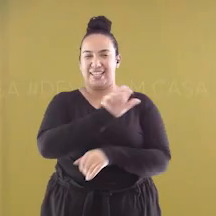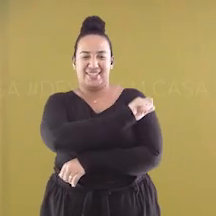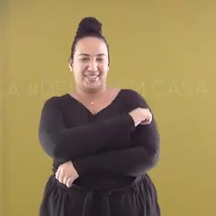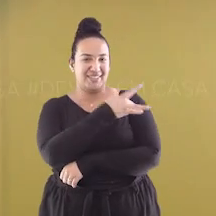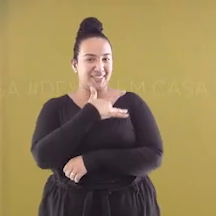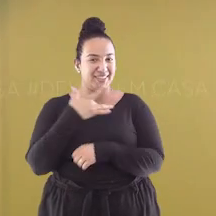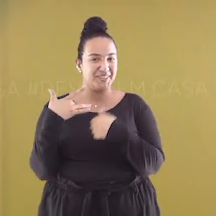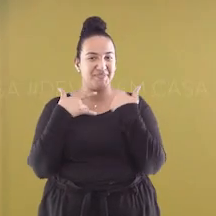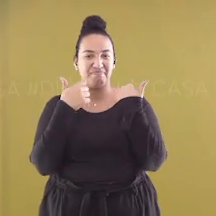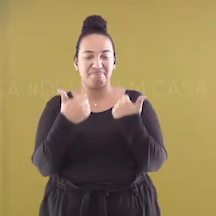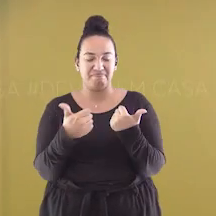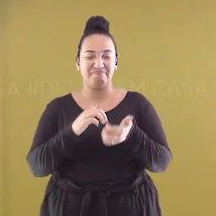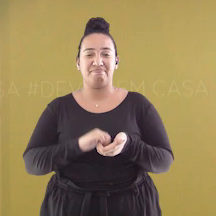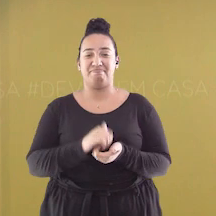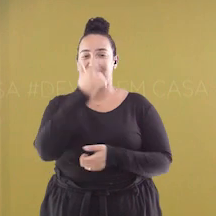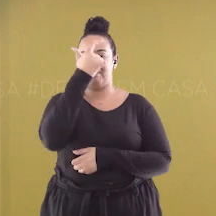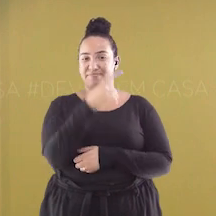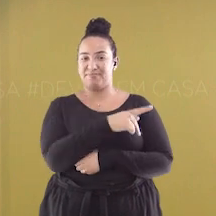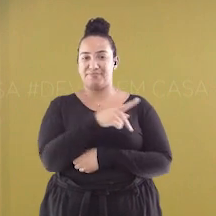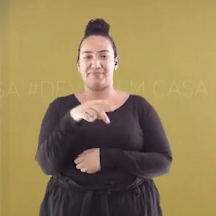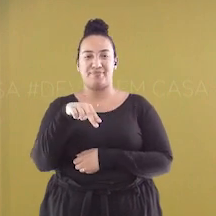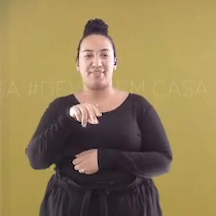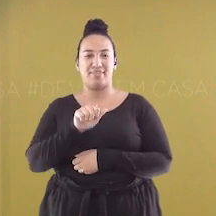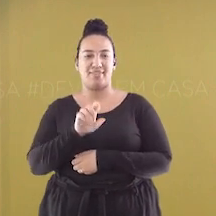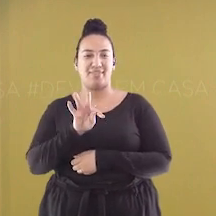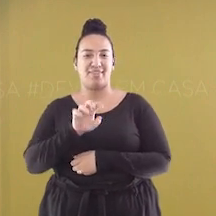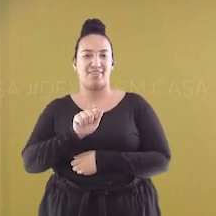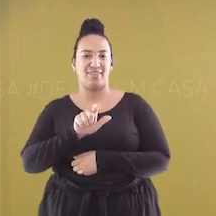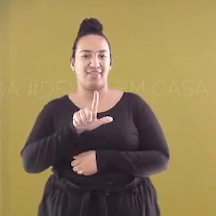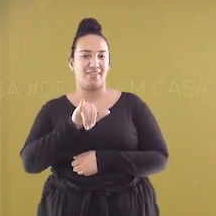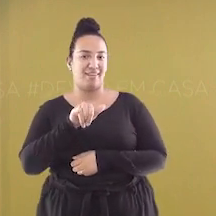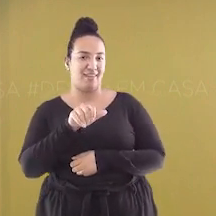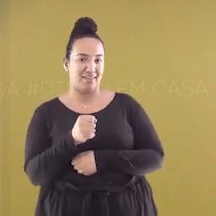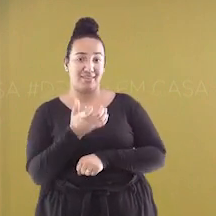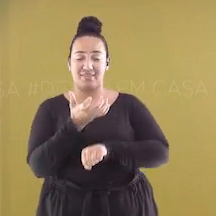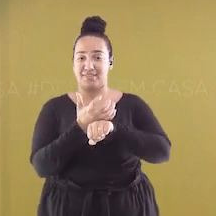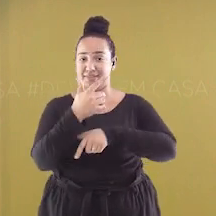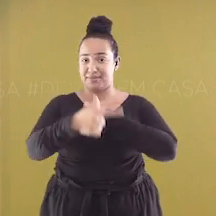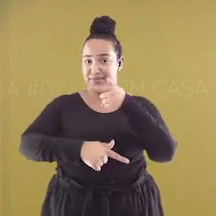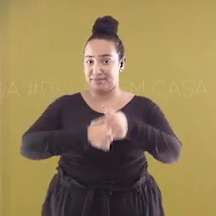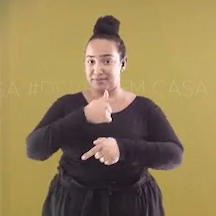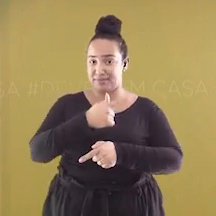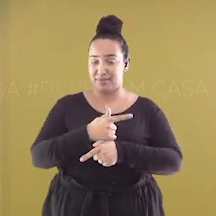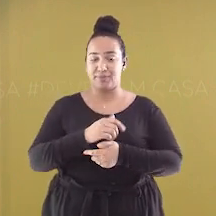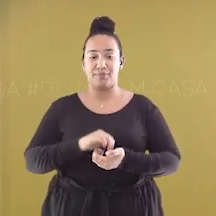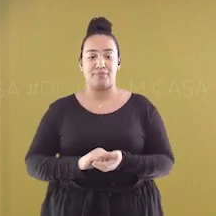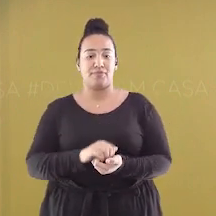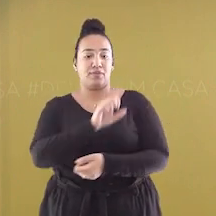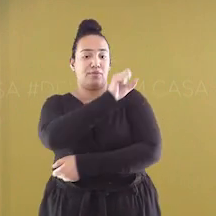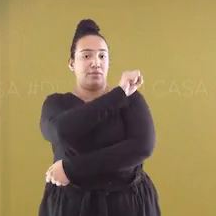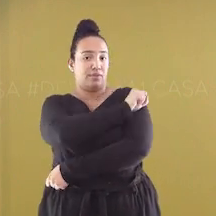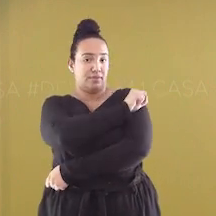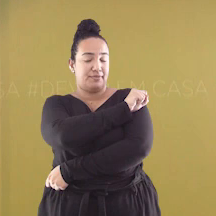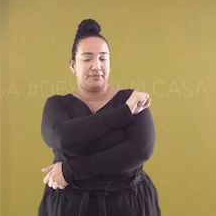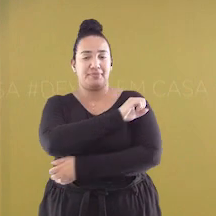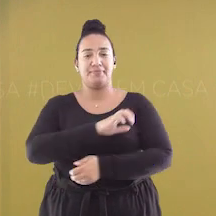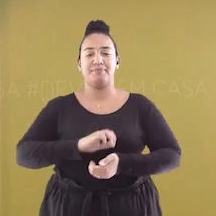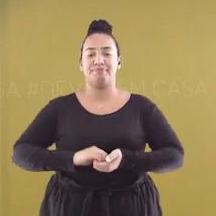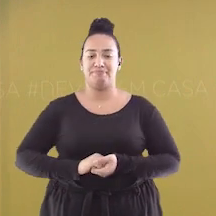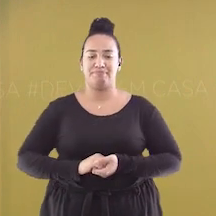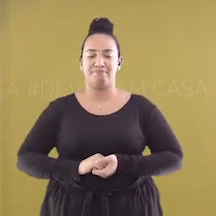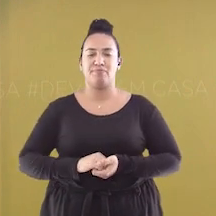estudante, tudo bem com você? Eu sou a professora Natália, da disciplina de Geografia para o 8º ano dos anos